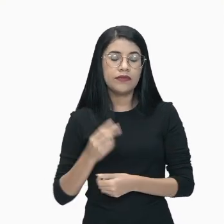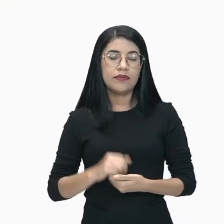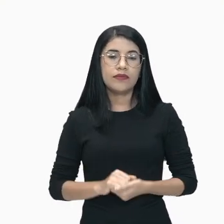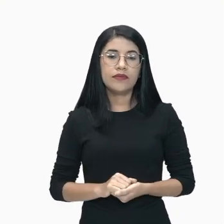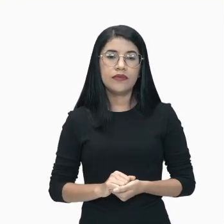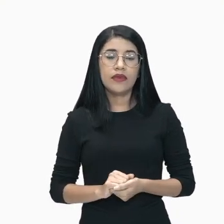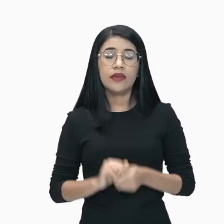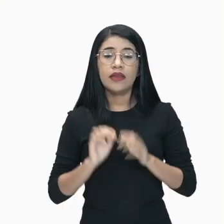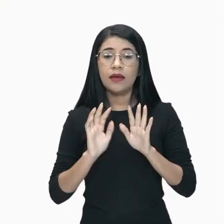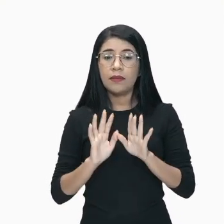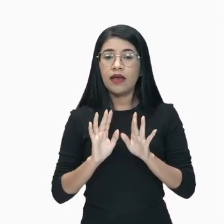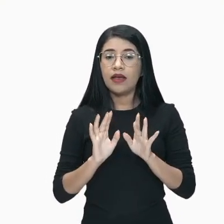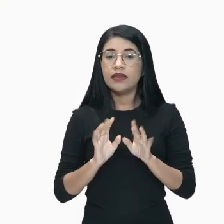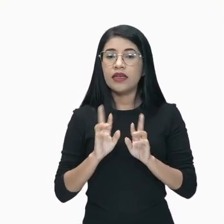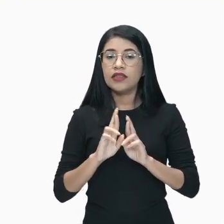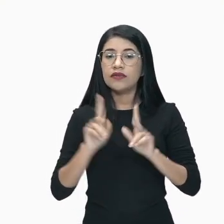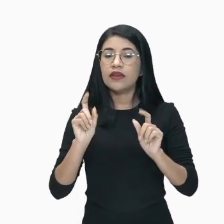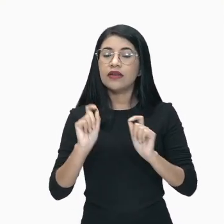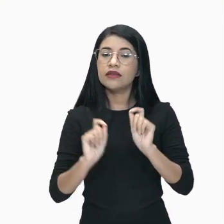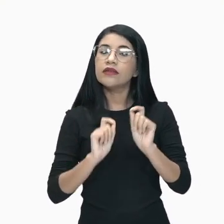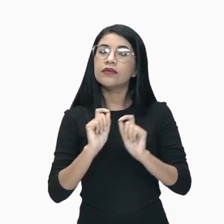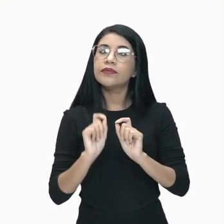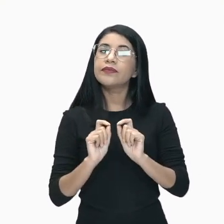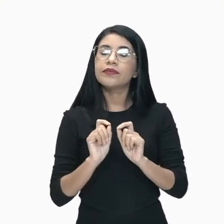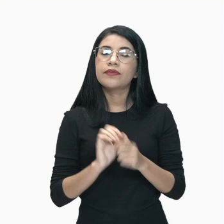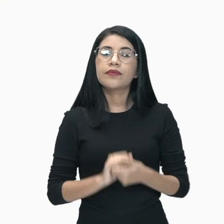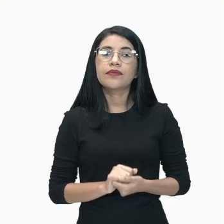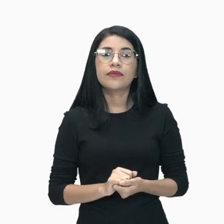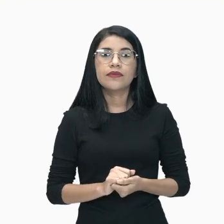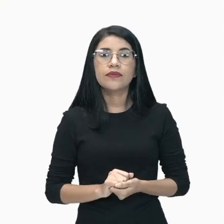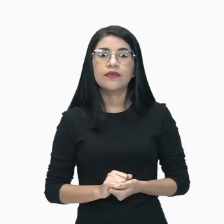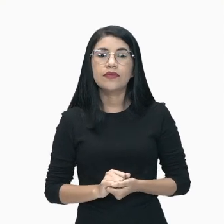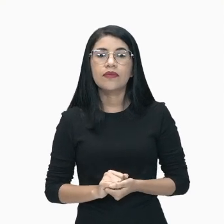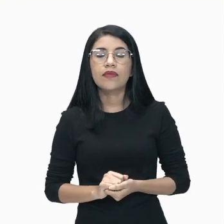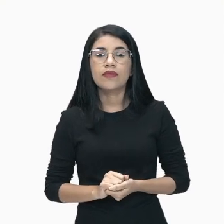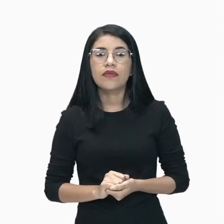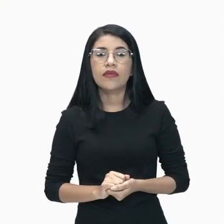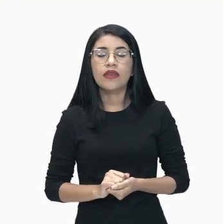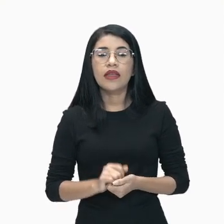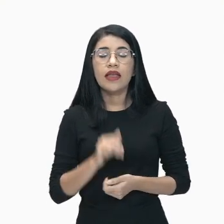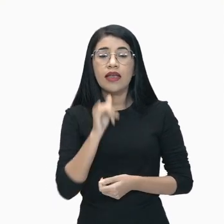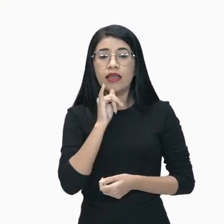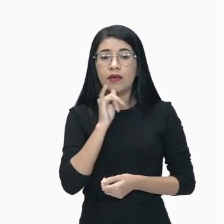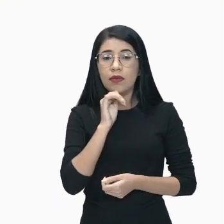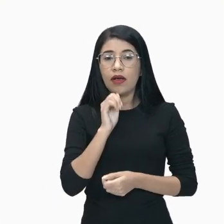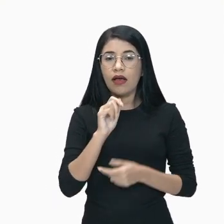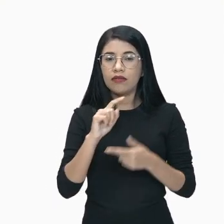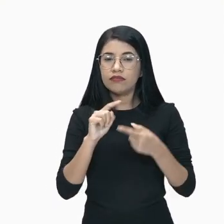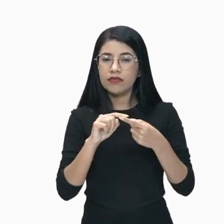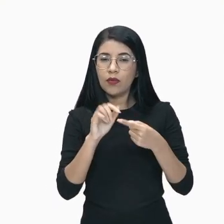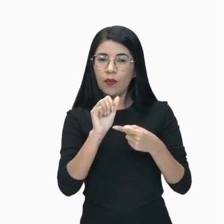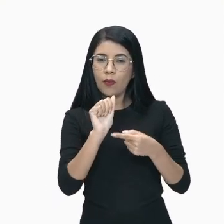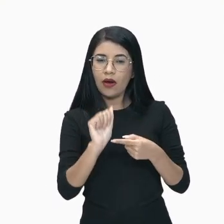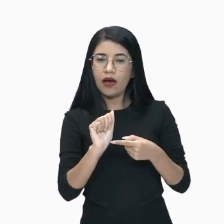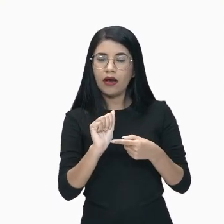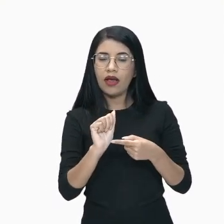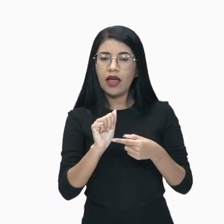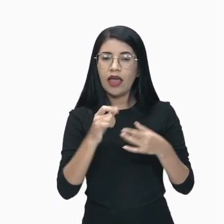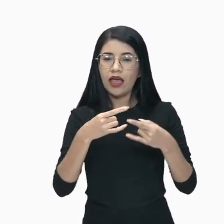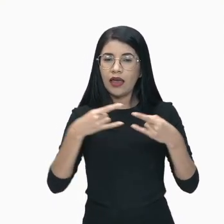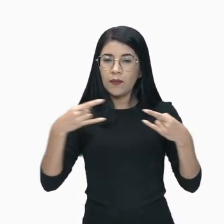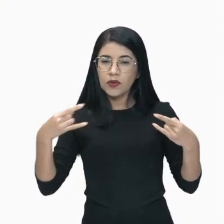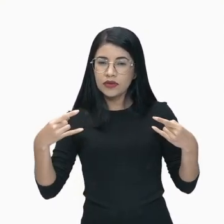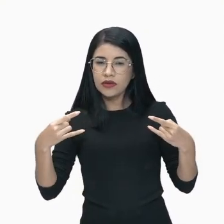um detalhe, né, pessoal? Eu tenho aqui que ele está colocando na letra A se a força é de repulsão e na letra C é